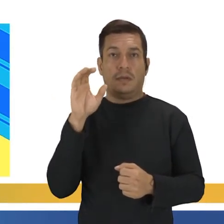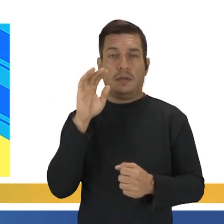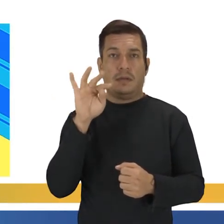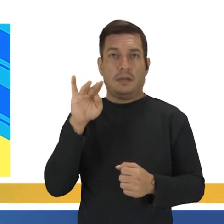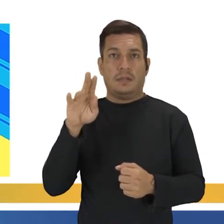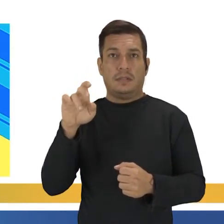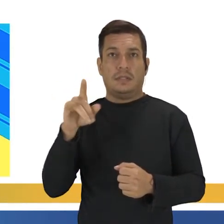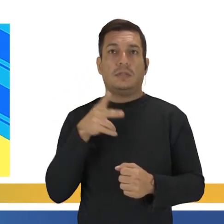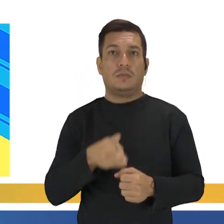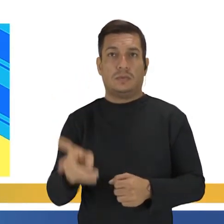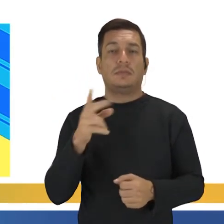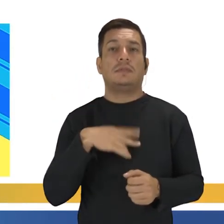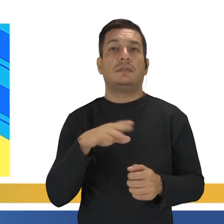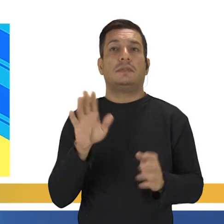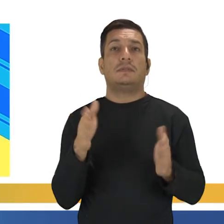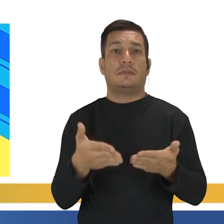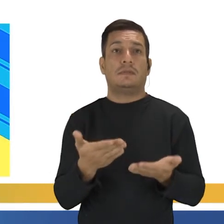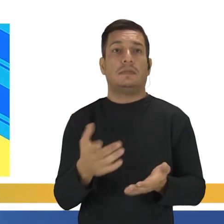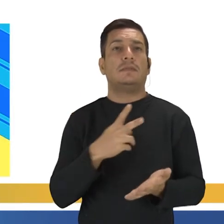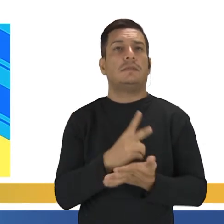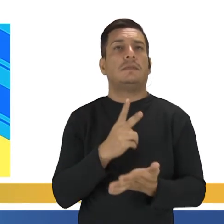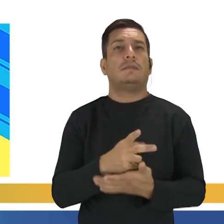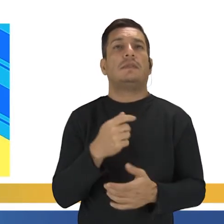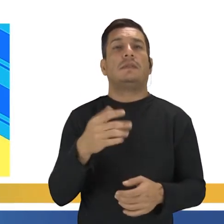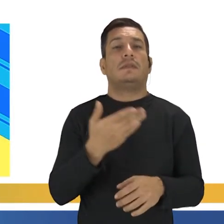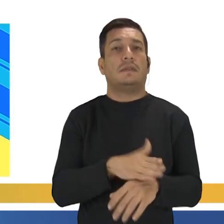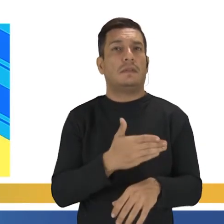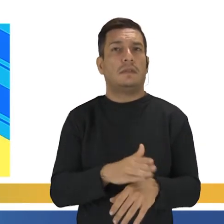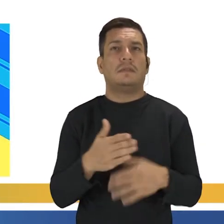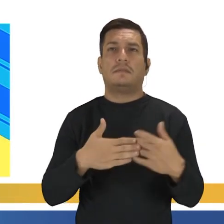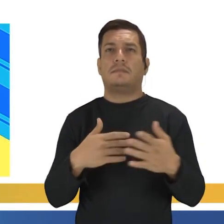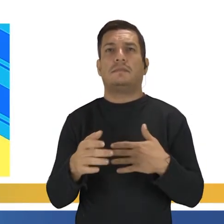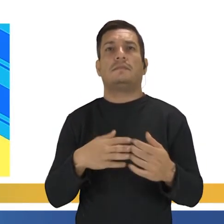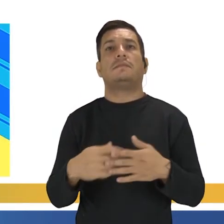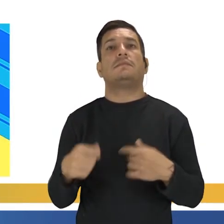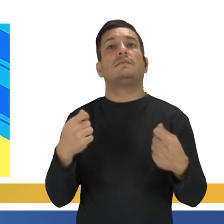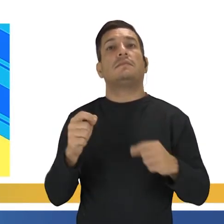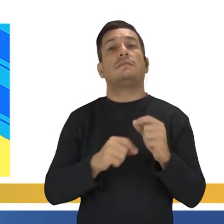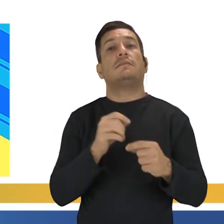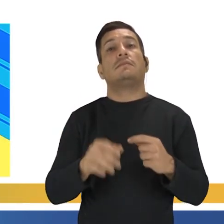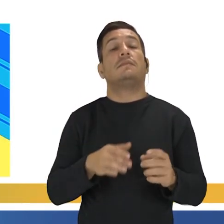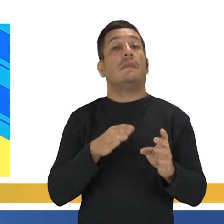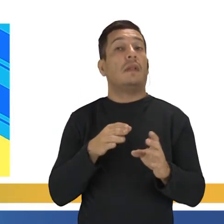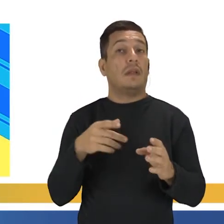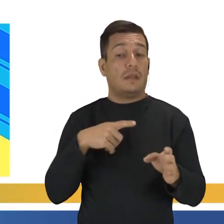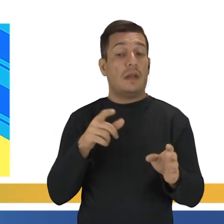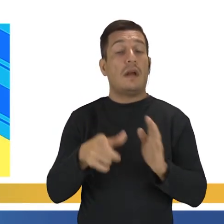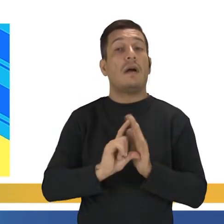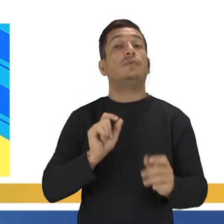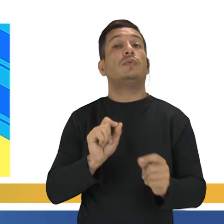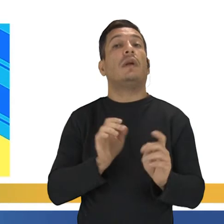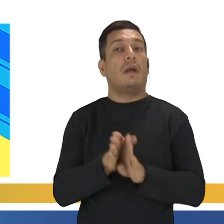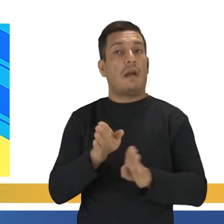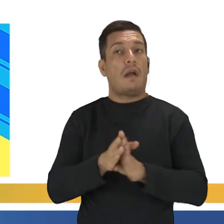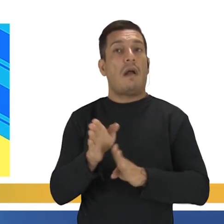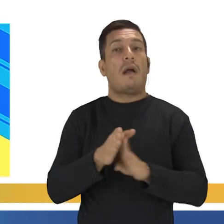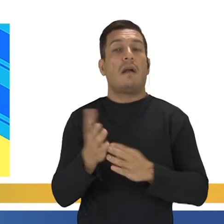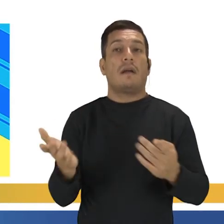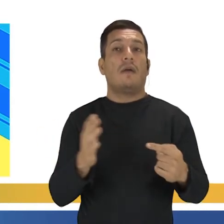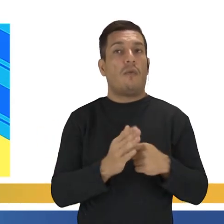Nós temos regras que devem ser obedecidas. No caso, princípios. Os princípios utilizados são individualidade biológica,